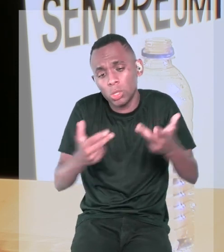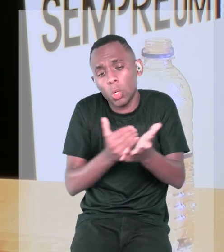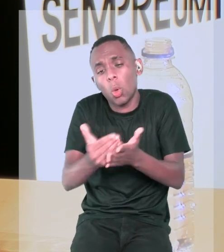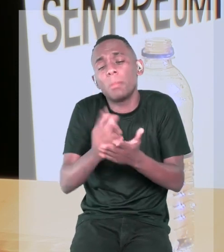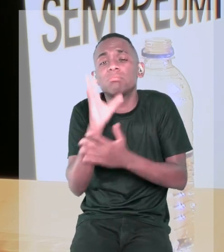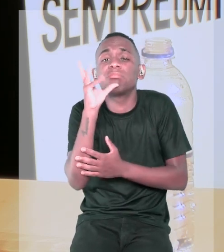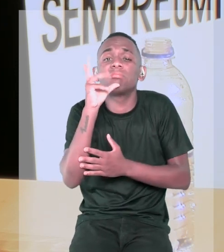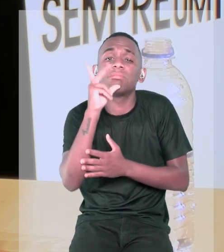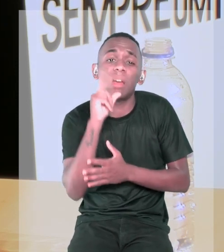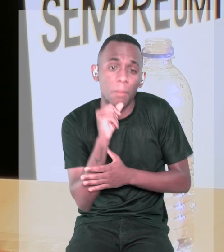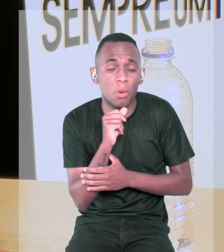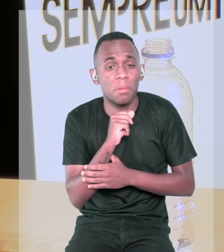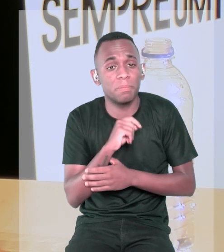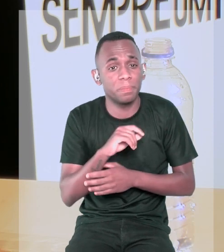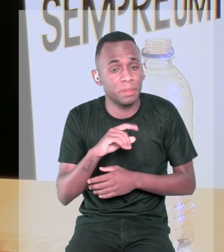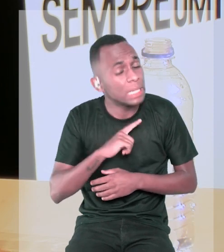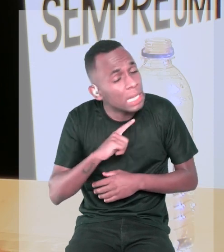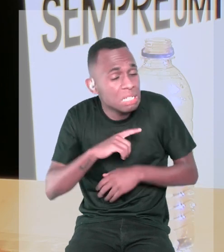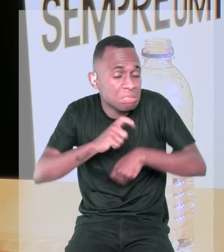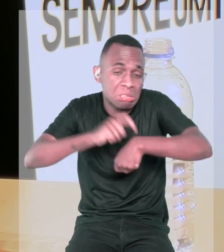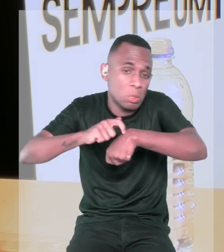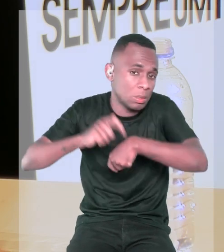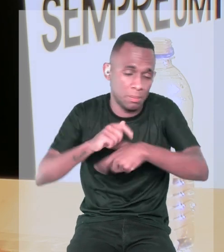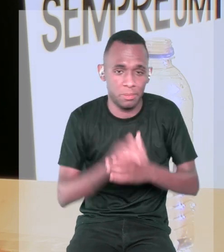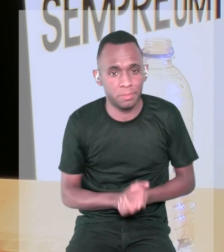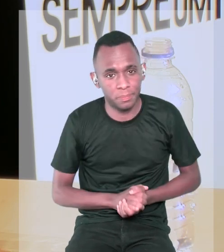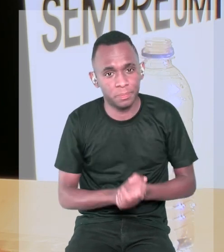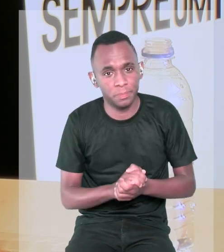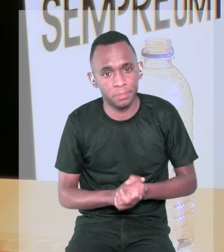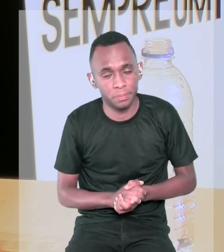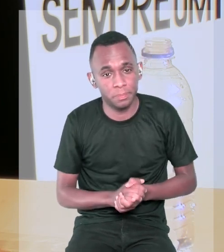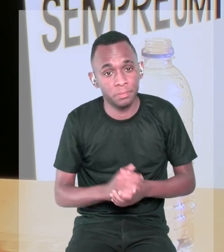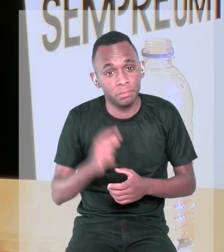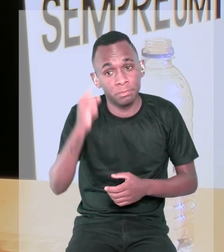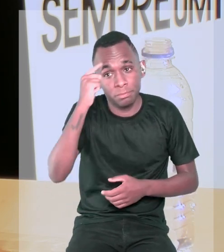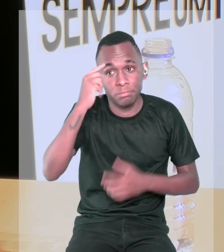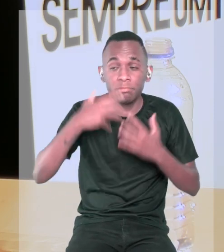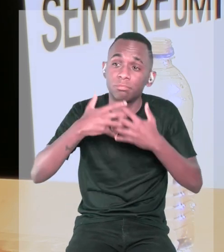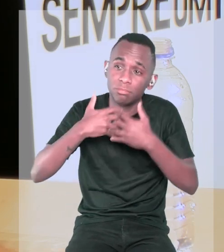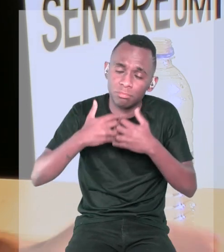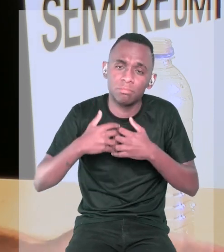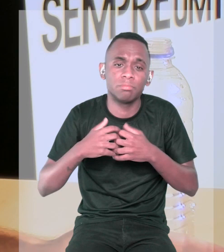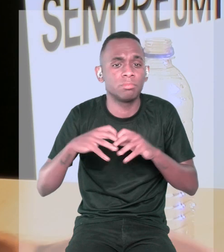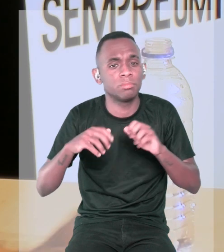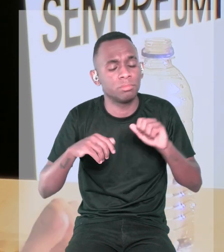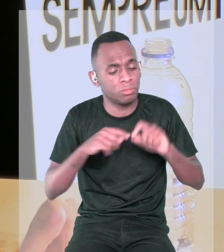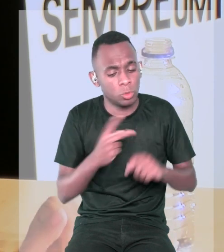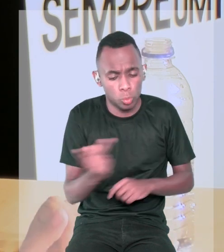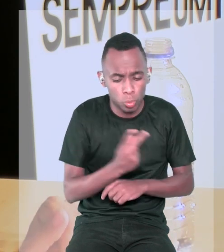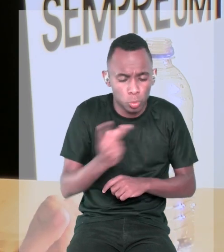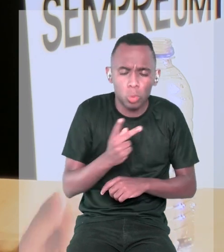Penso em André e Doreen abraçados na cama e nele escrevendo,